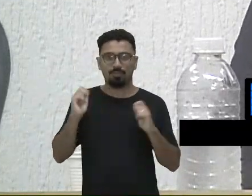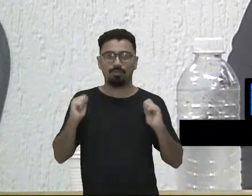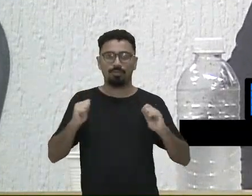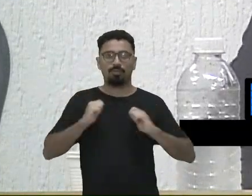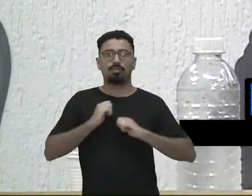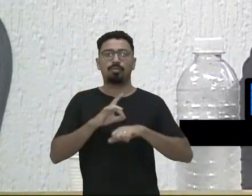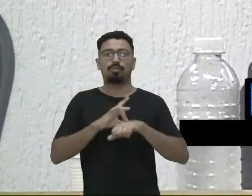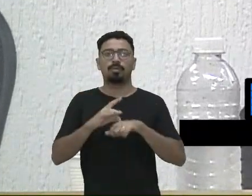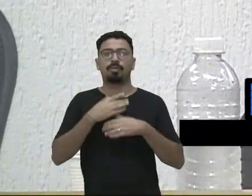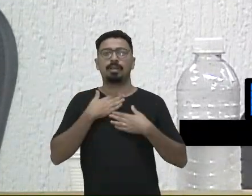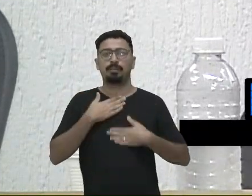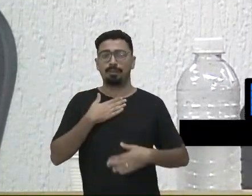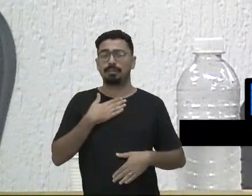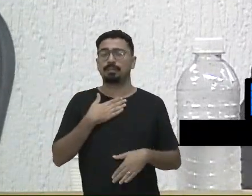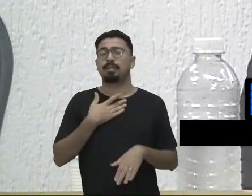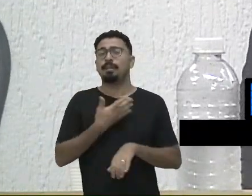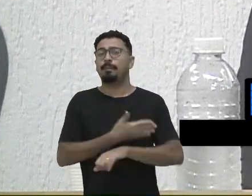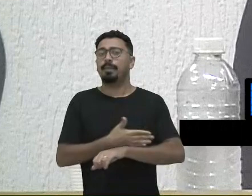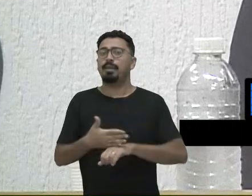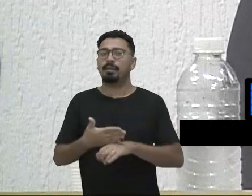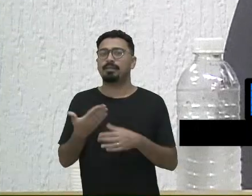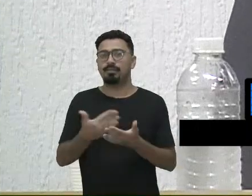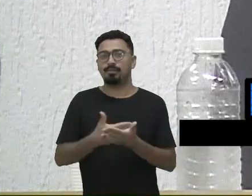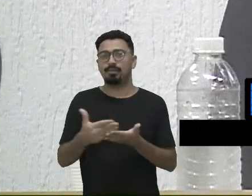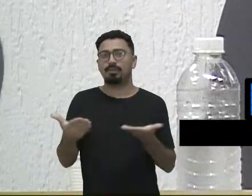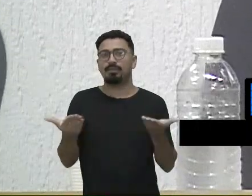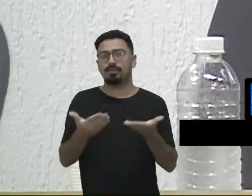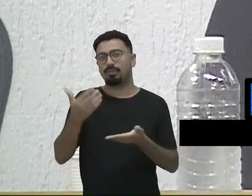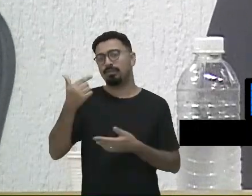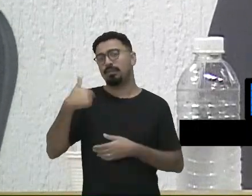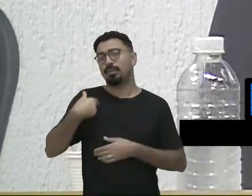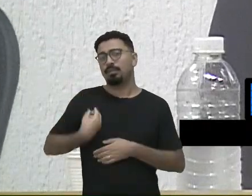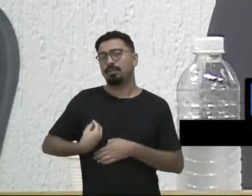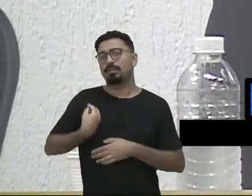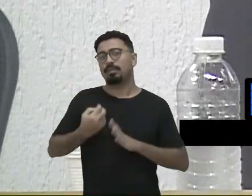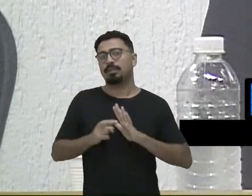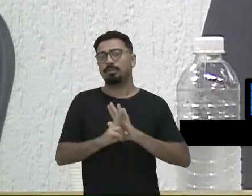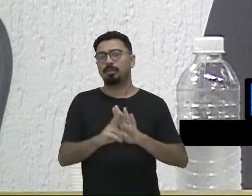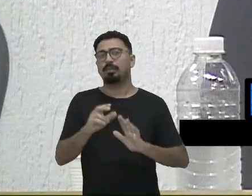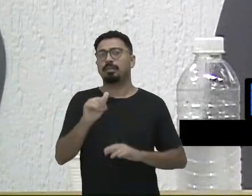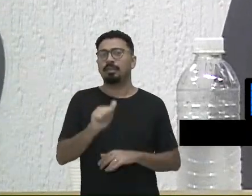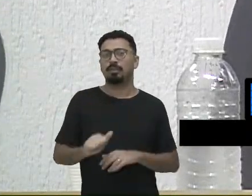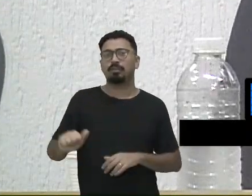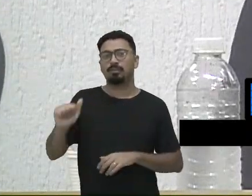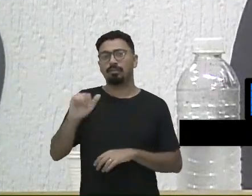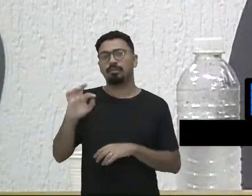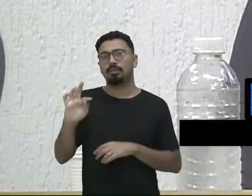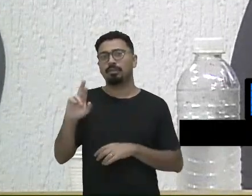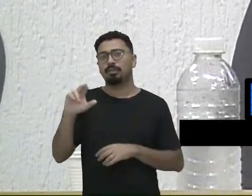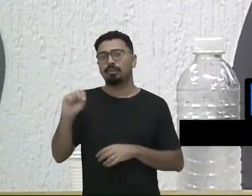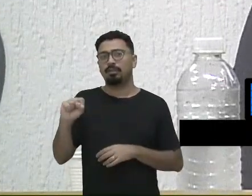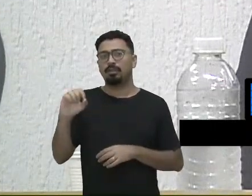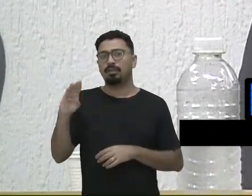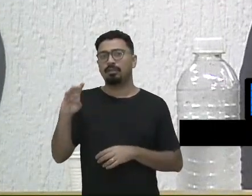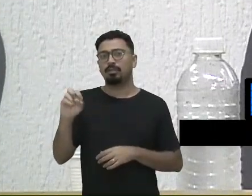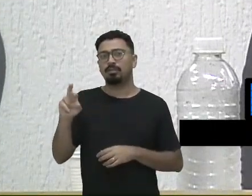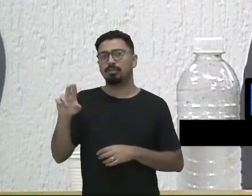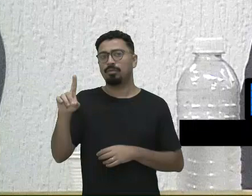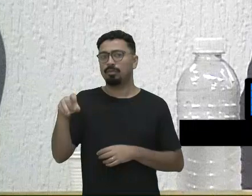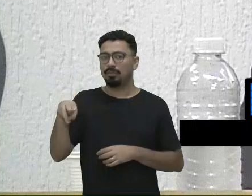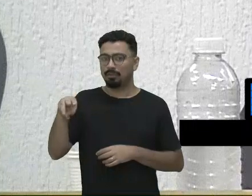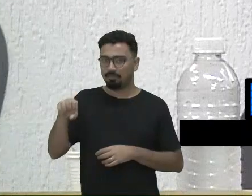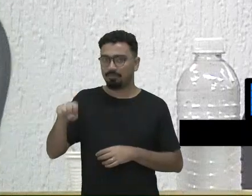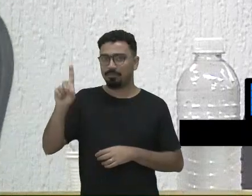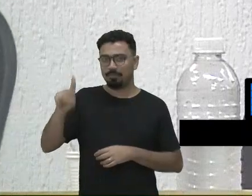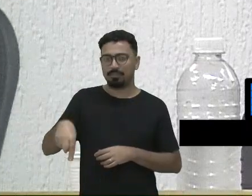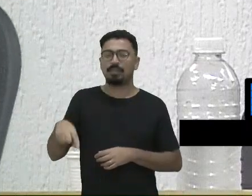uma camisa social branca. Vamos começar. Eu estou aqui hoje representando a Associação Transbordamos, a primeira associação sem